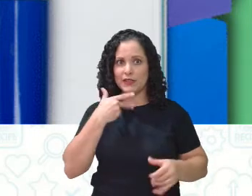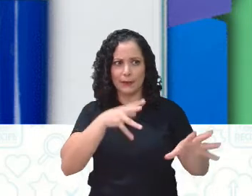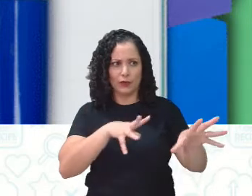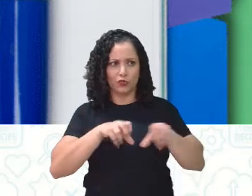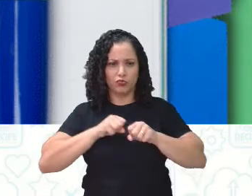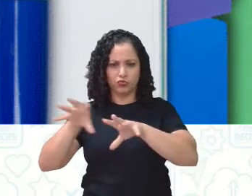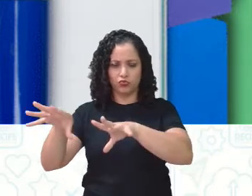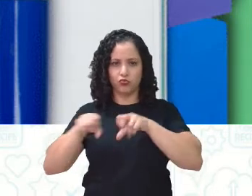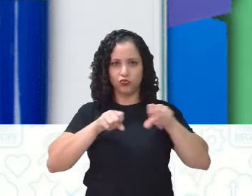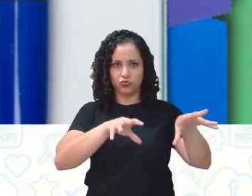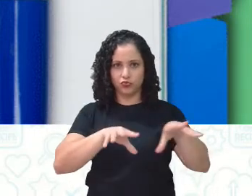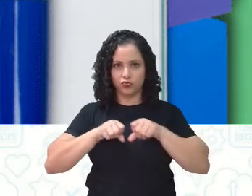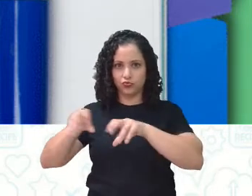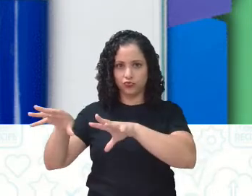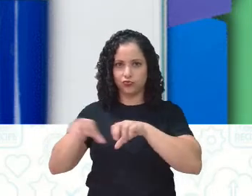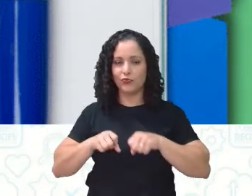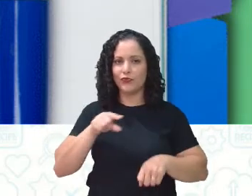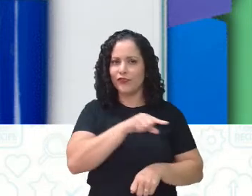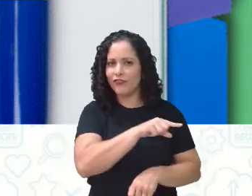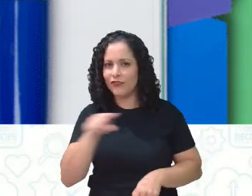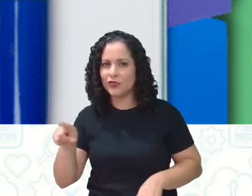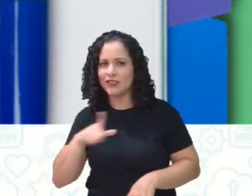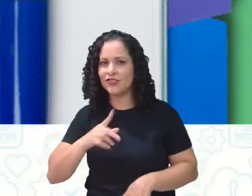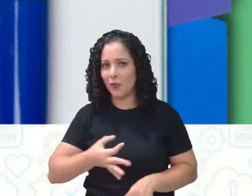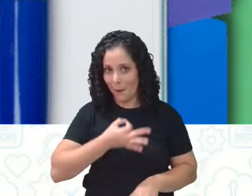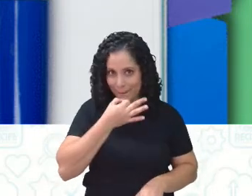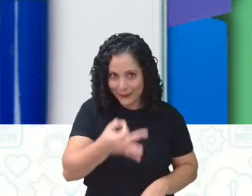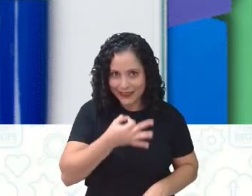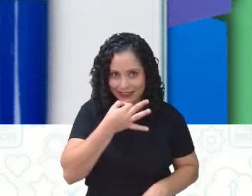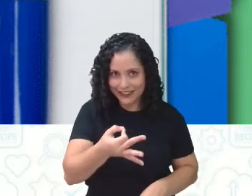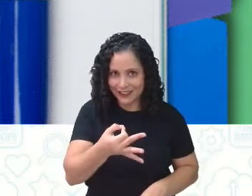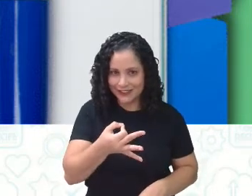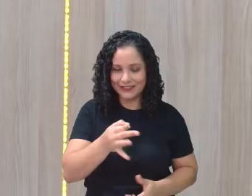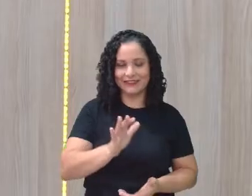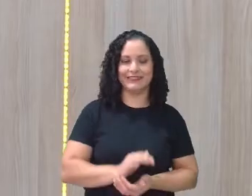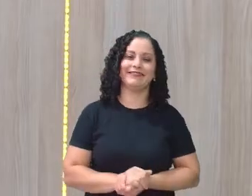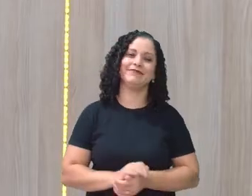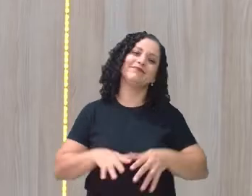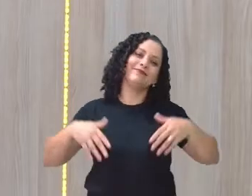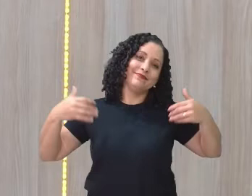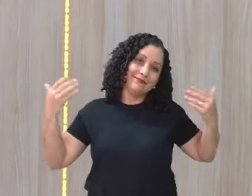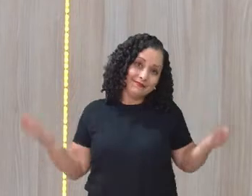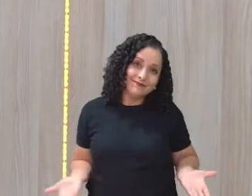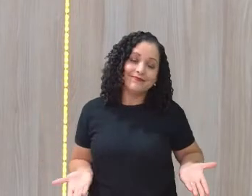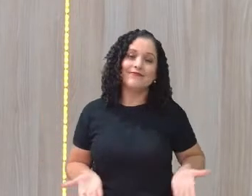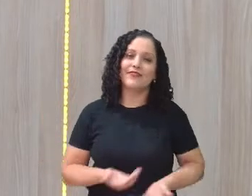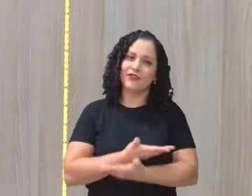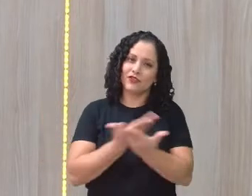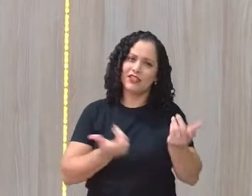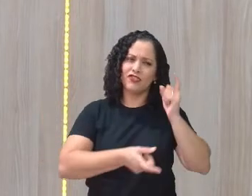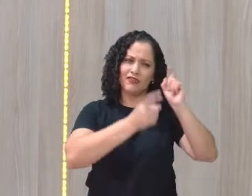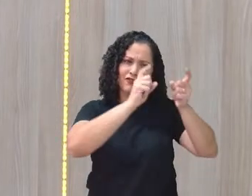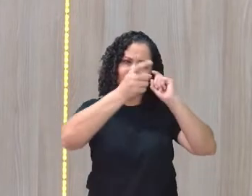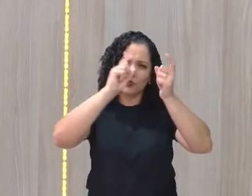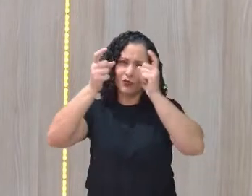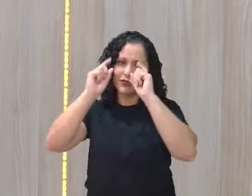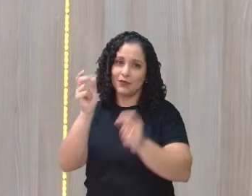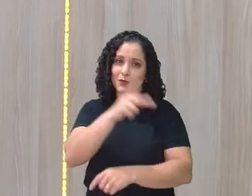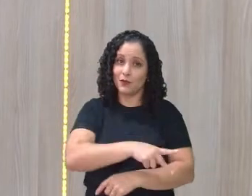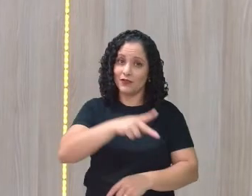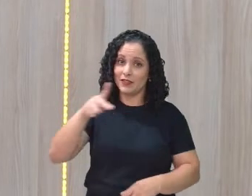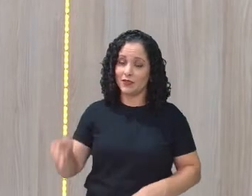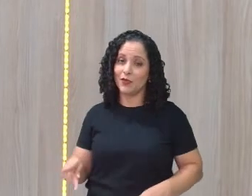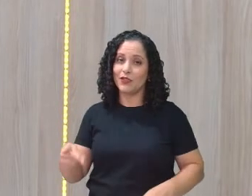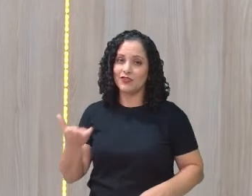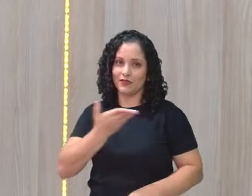adquirir esses conhecimentos? Qual? Vocês têm uma sugestão? Pois é, debatam, discutam com os seus